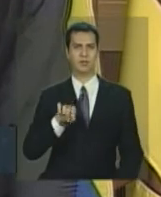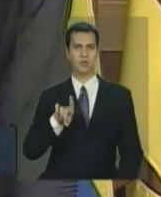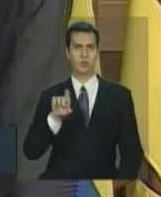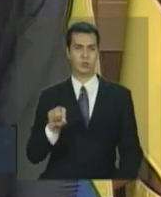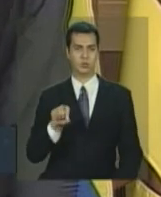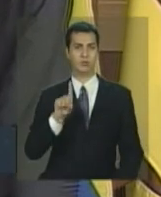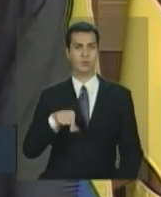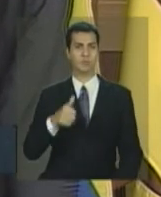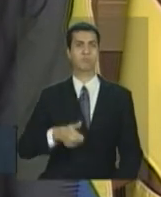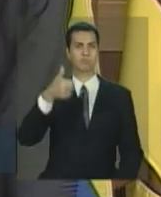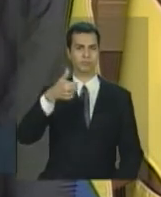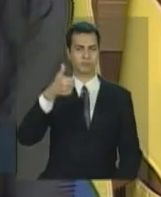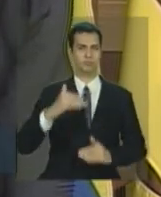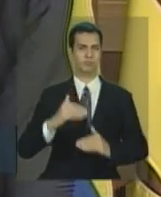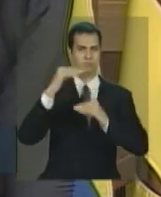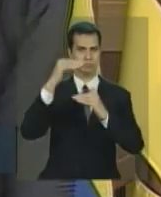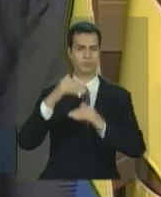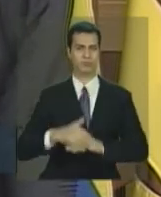fica no primeiro andar.